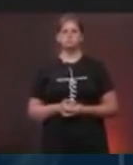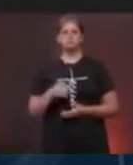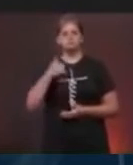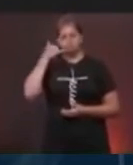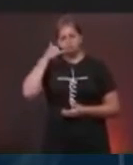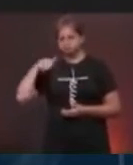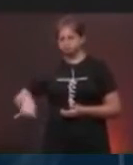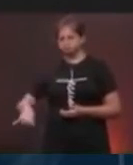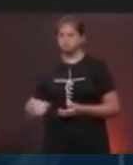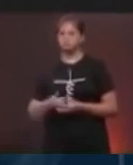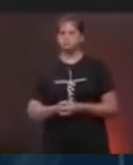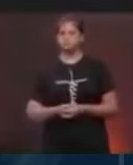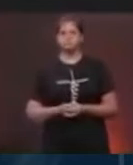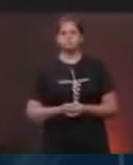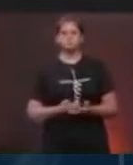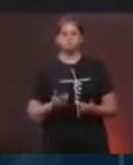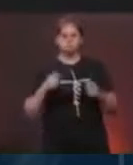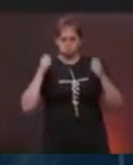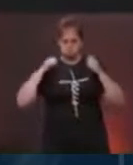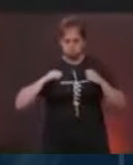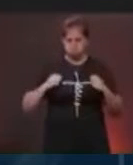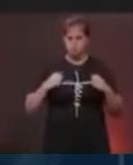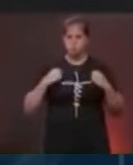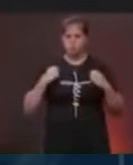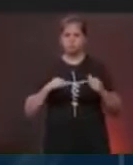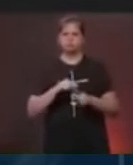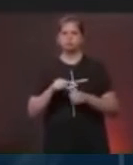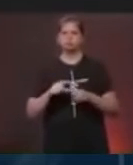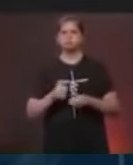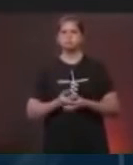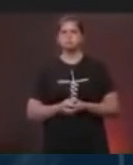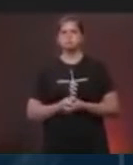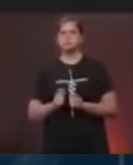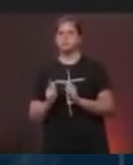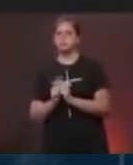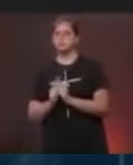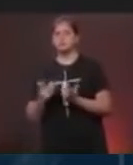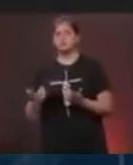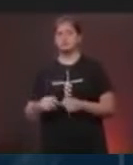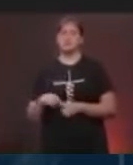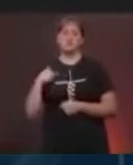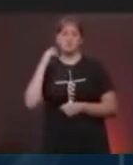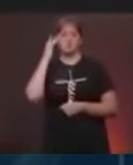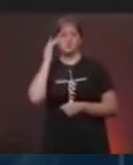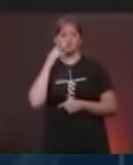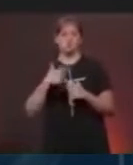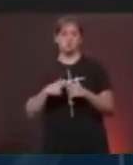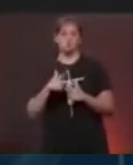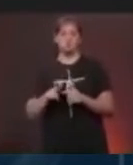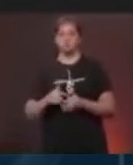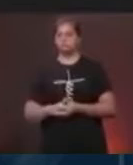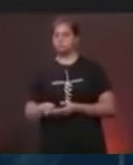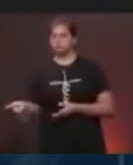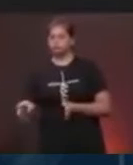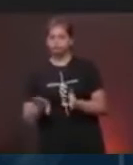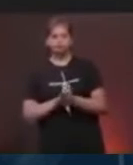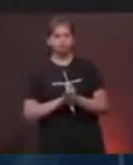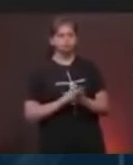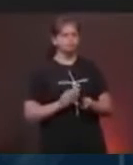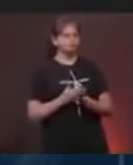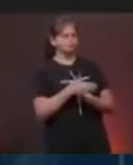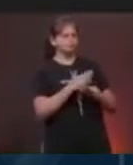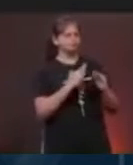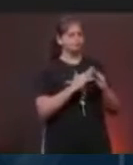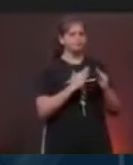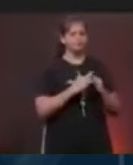Desliguei aí, falei: agora vou ter que sair da piscina para botar uma camisa para atender o cara. Pode, coitado, deve ser algum problema. Rapaz, o cara veio, entrou.